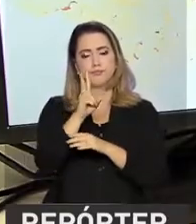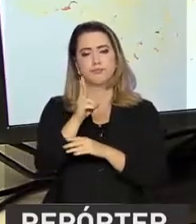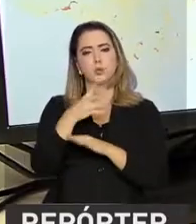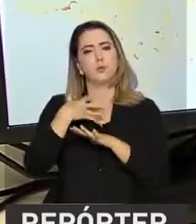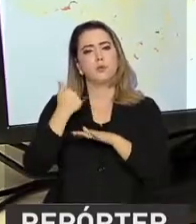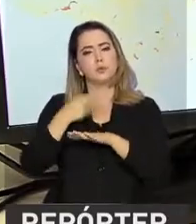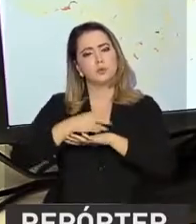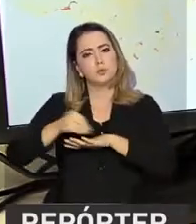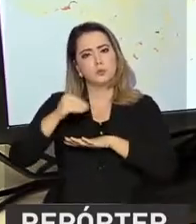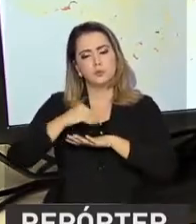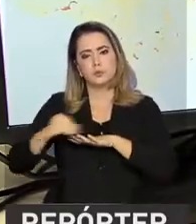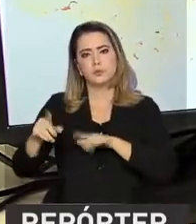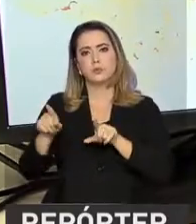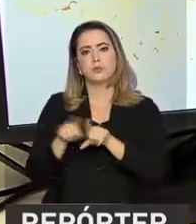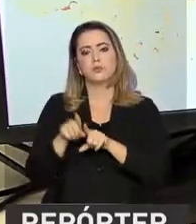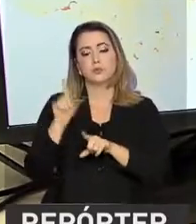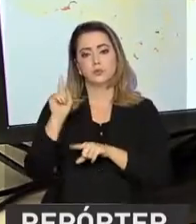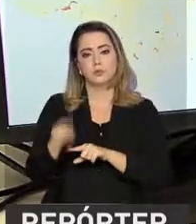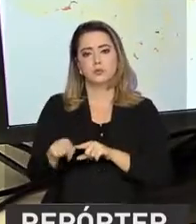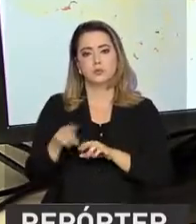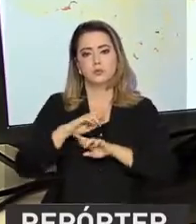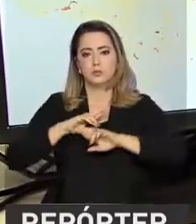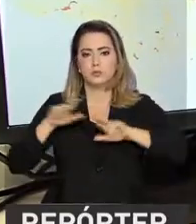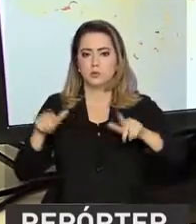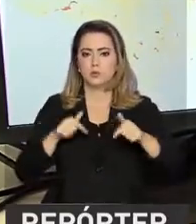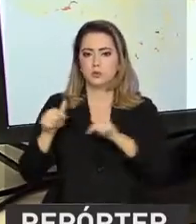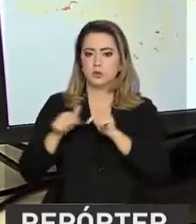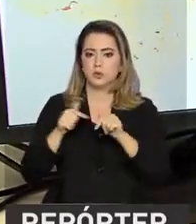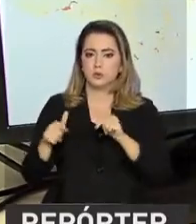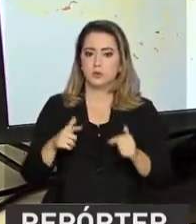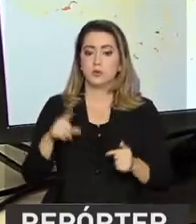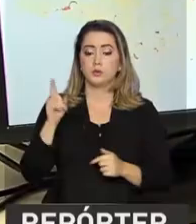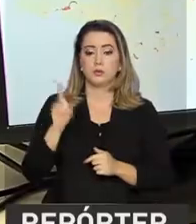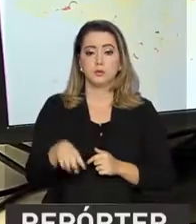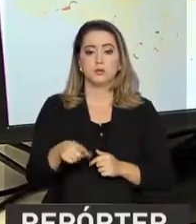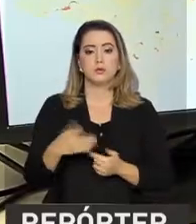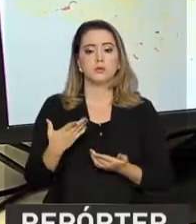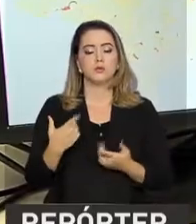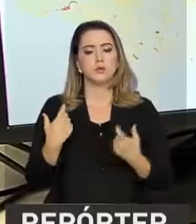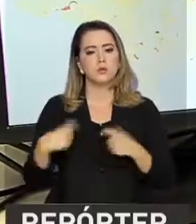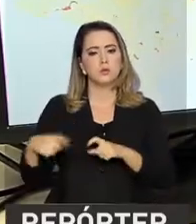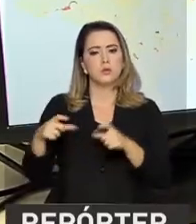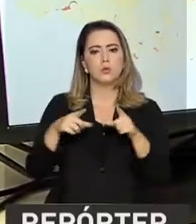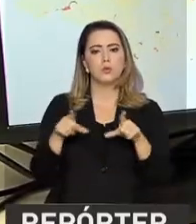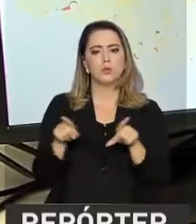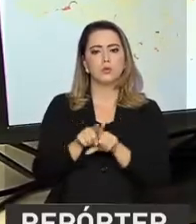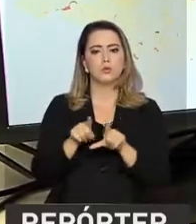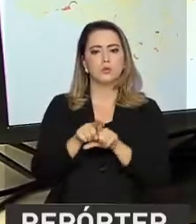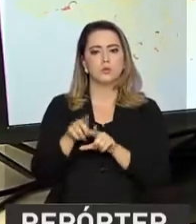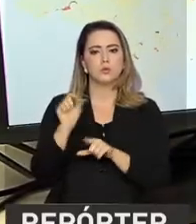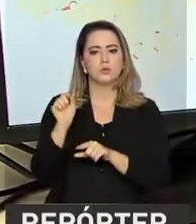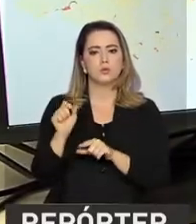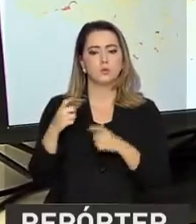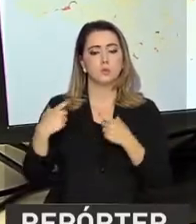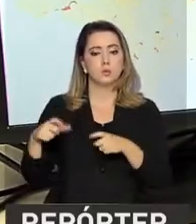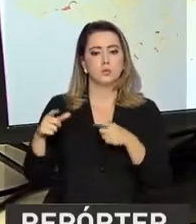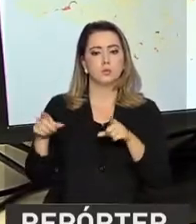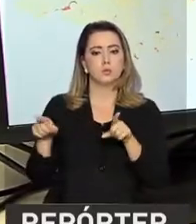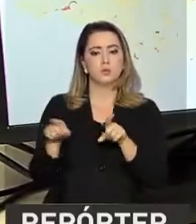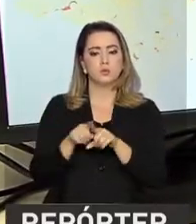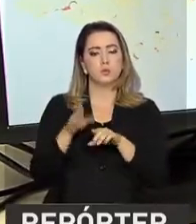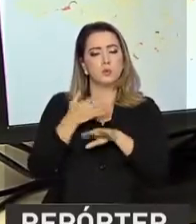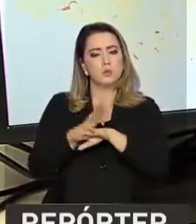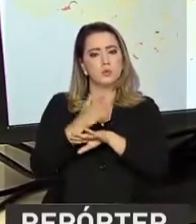informação a informação também de vagas de trabalho e onde ele possa ter um local que ele se